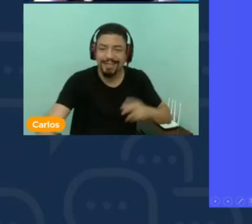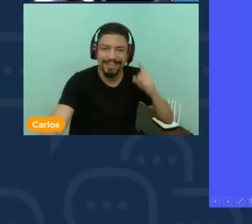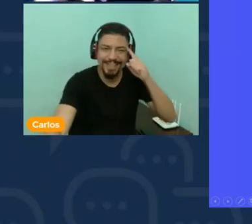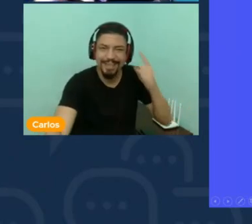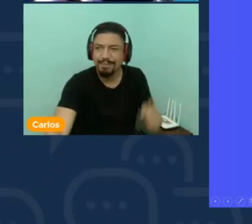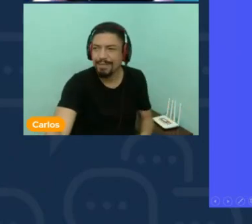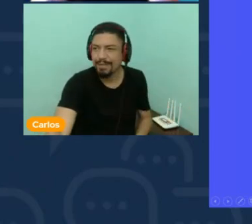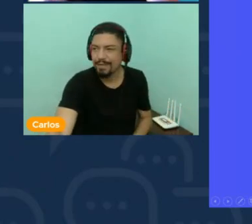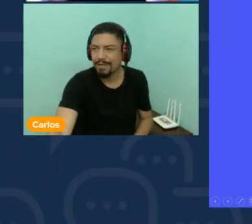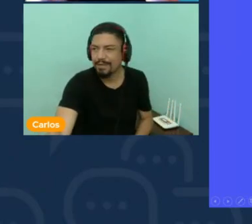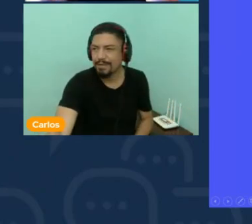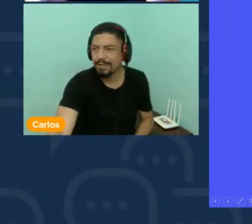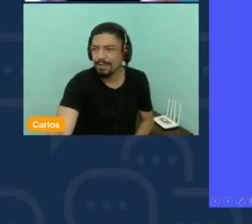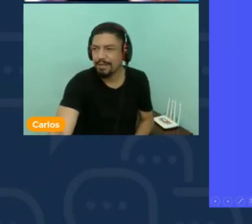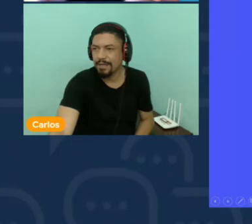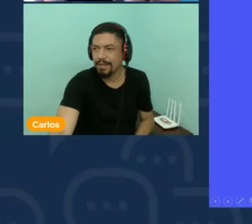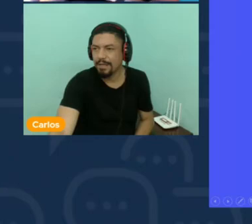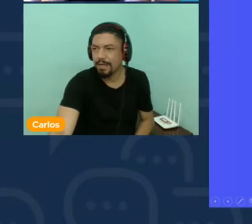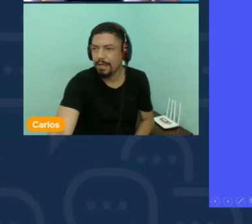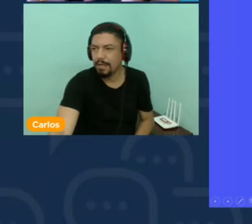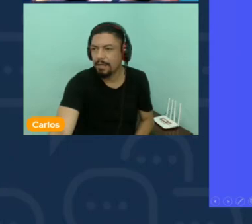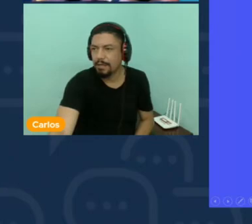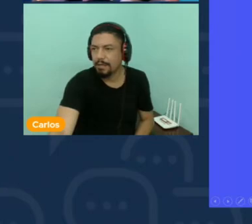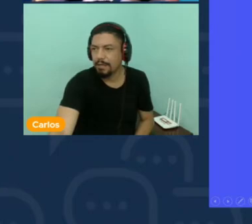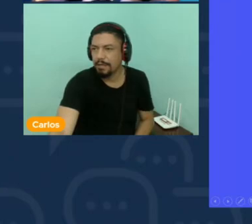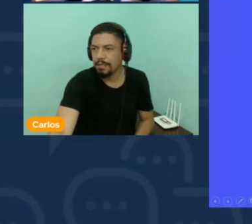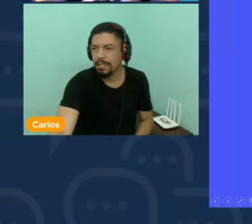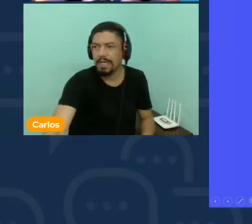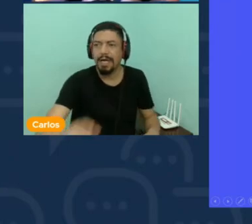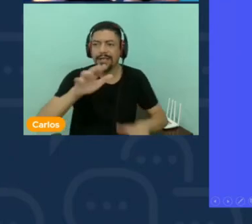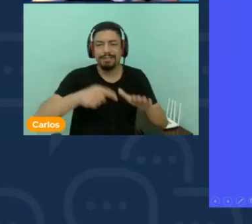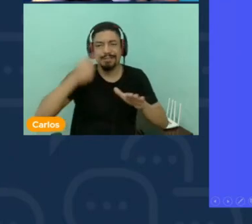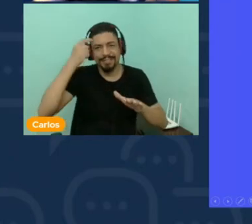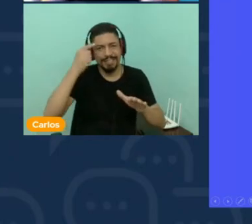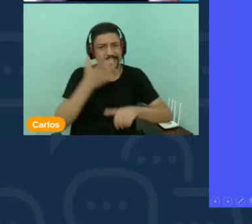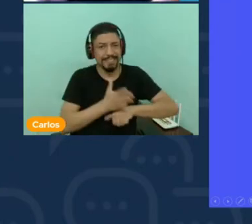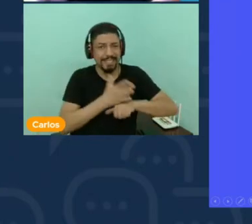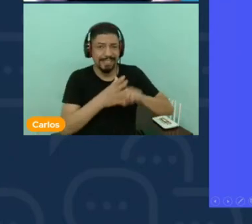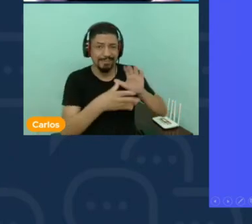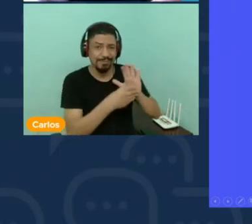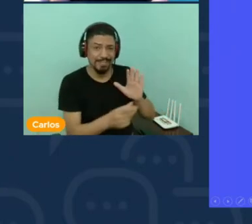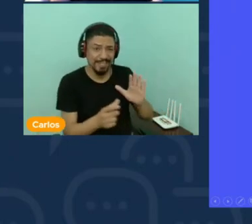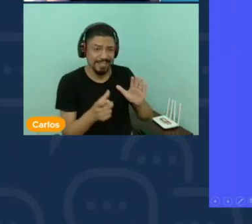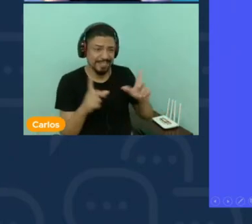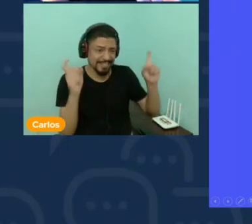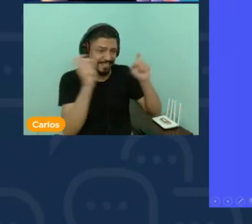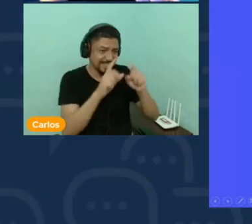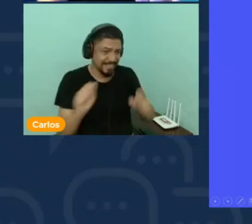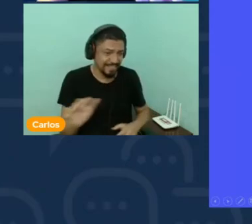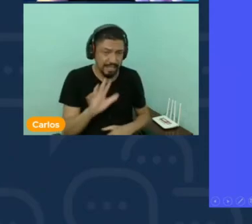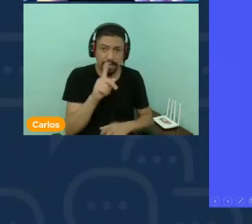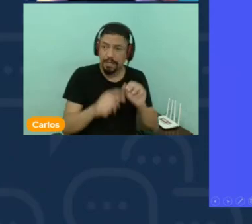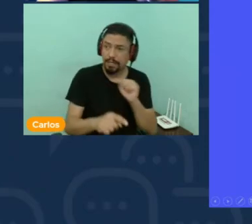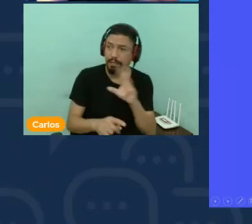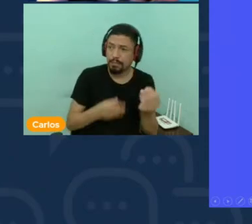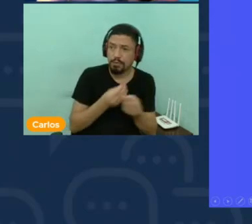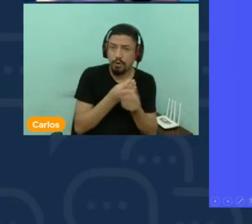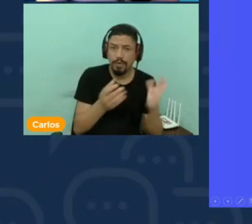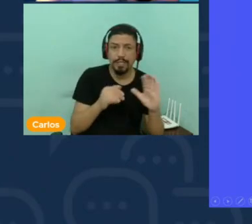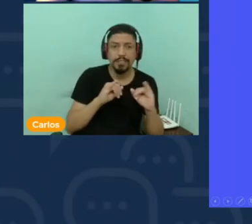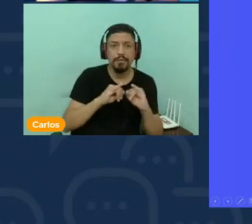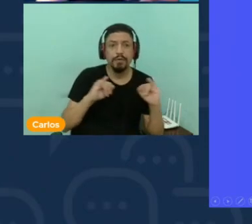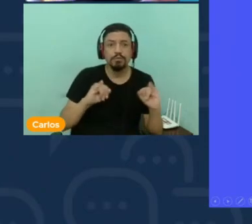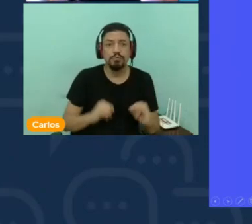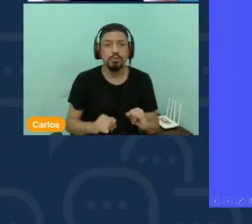pode de ter ser feito o caro, curso? né? Pode ser Não, mas nesse complexo não. treinar um modelo. A Aqui a certificação do AWS já está te AWS, na dando essa verdade. infraestrutura